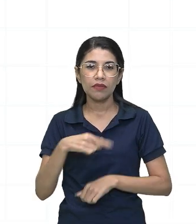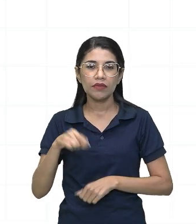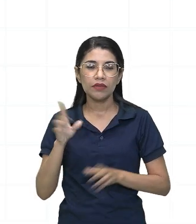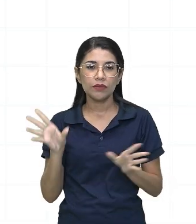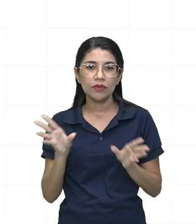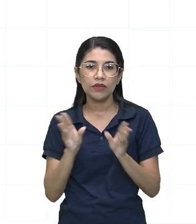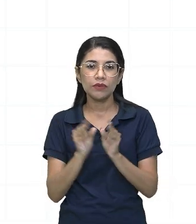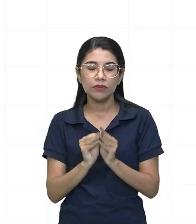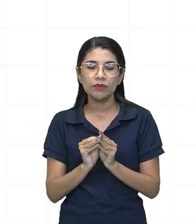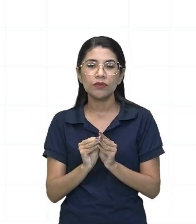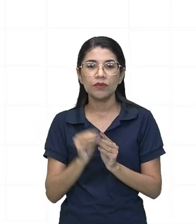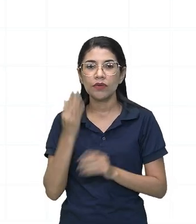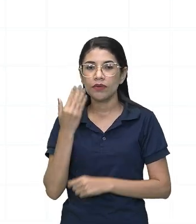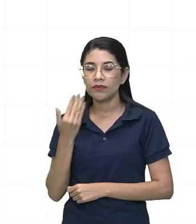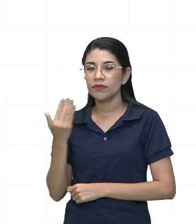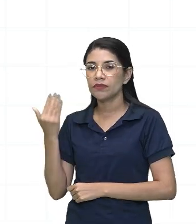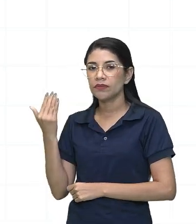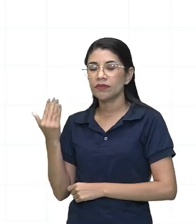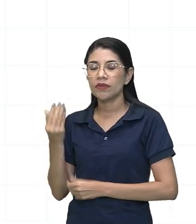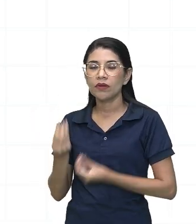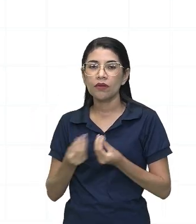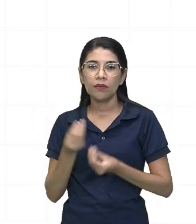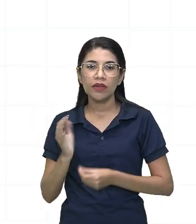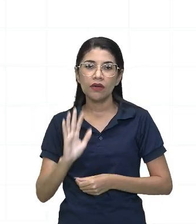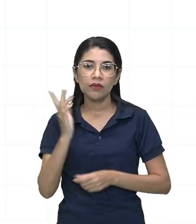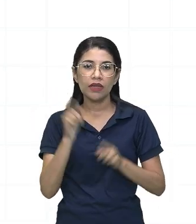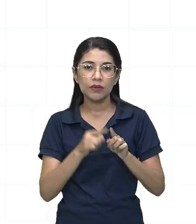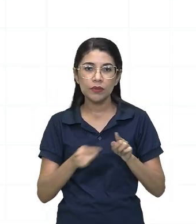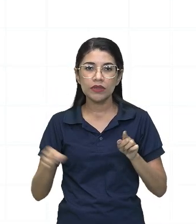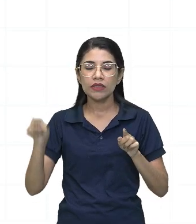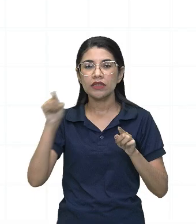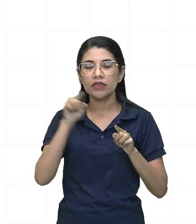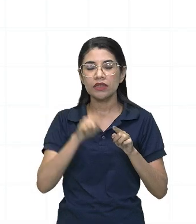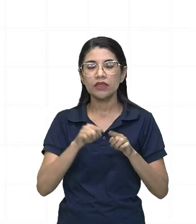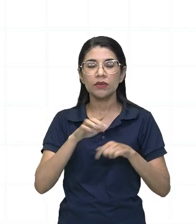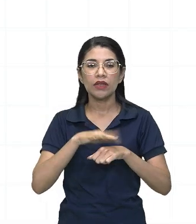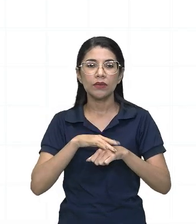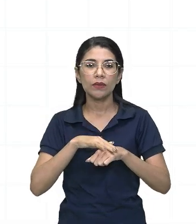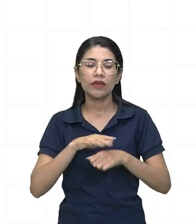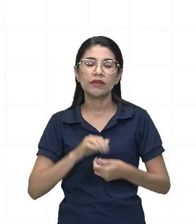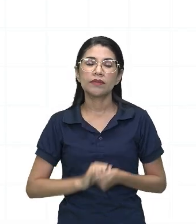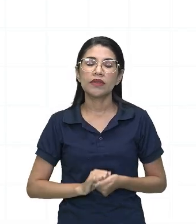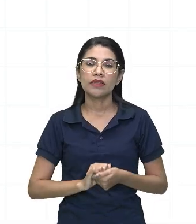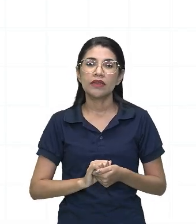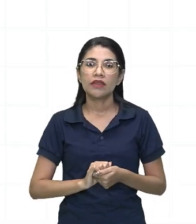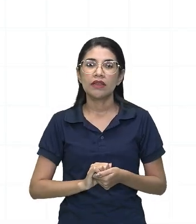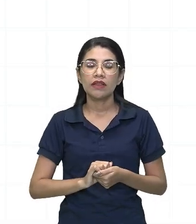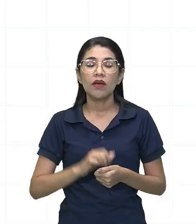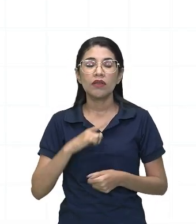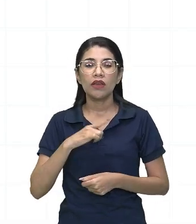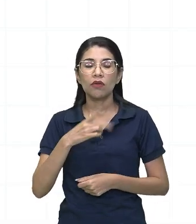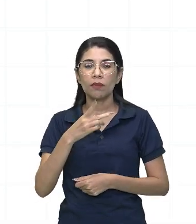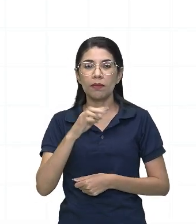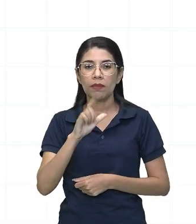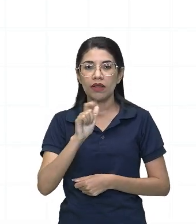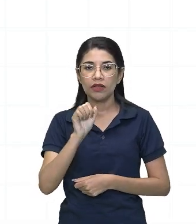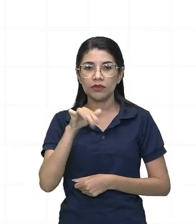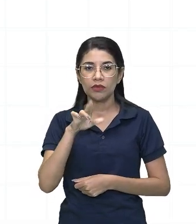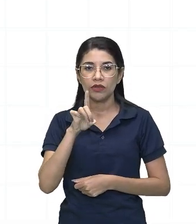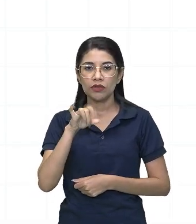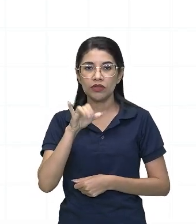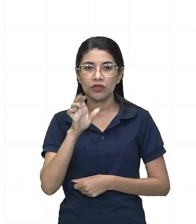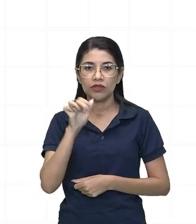resumão, né, dessa doença, né? Então, o parasita da malária é o plasmódio, né? Ele